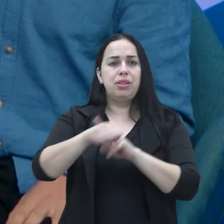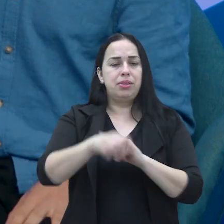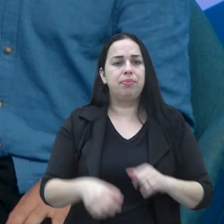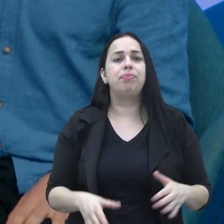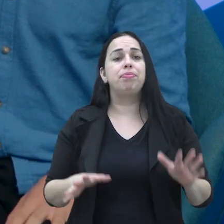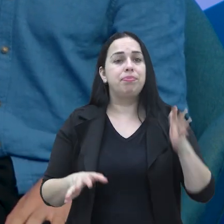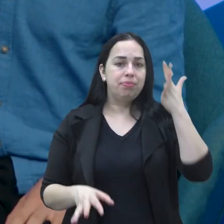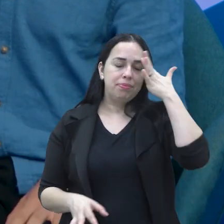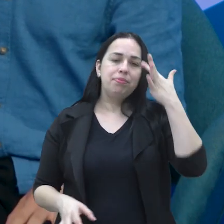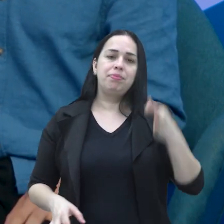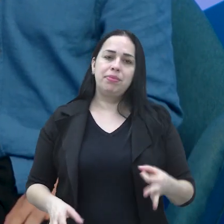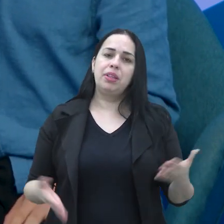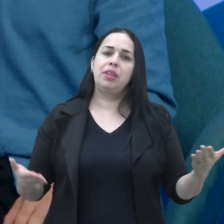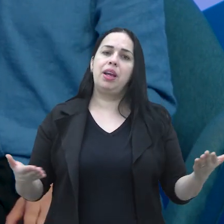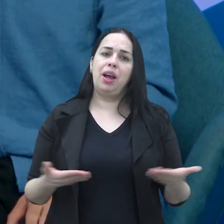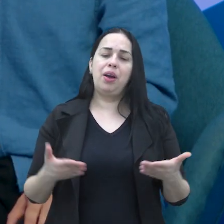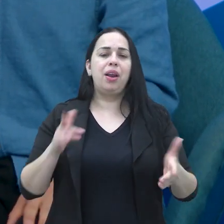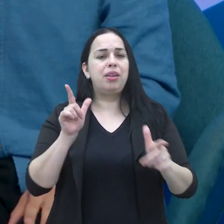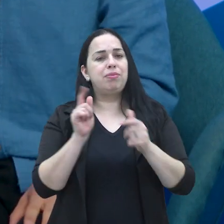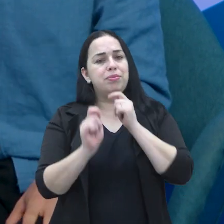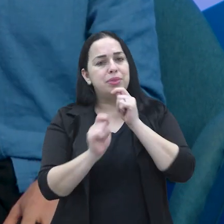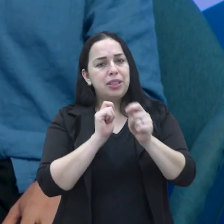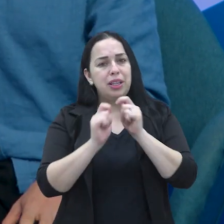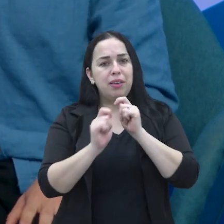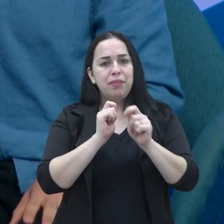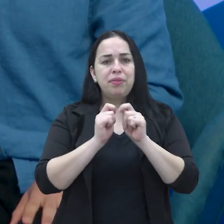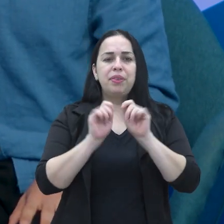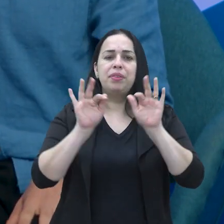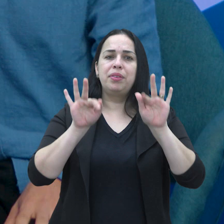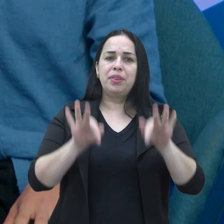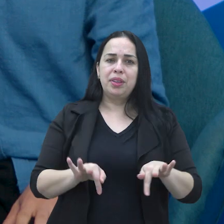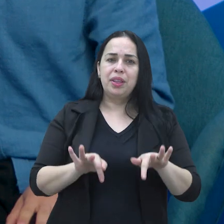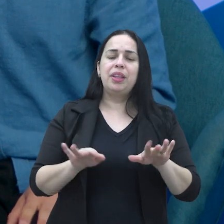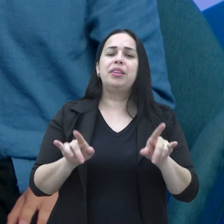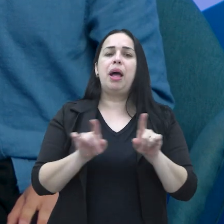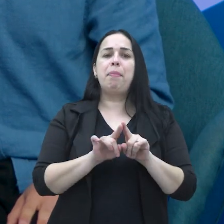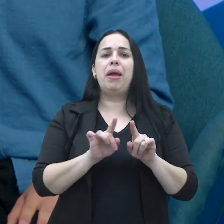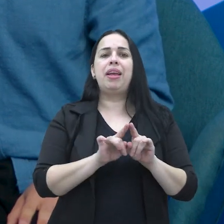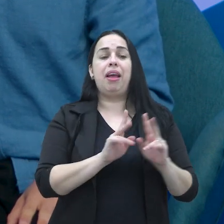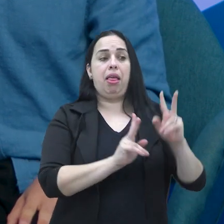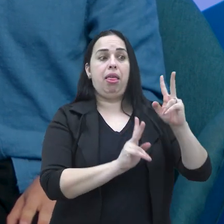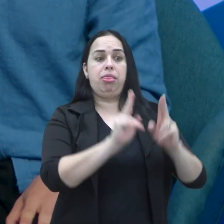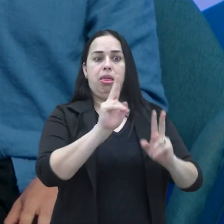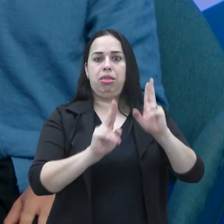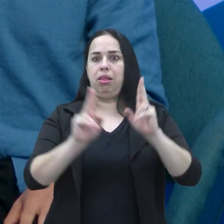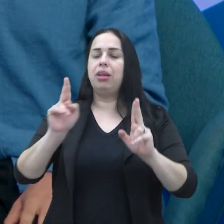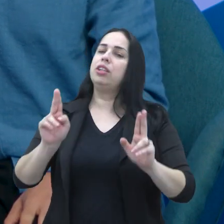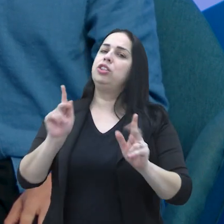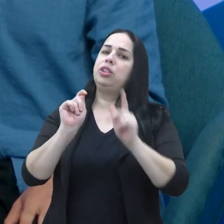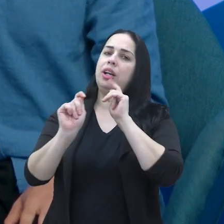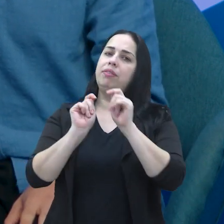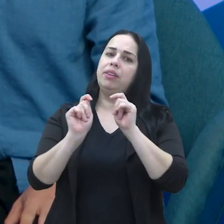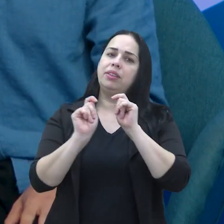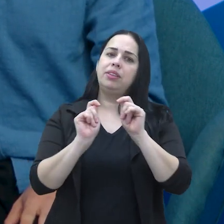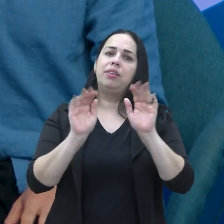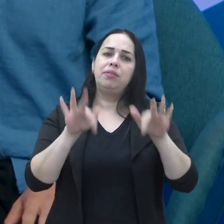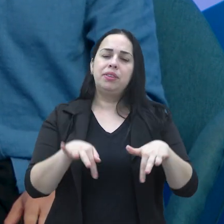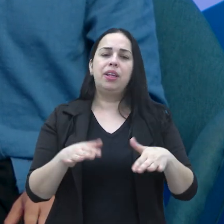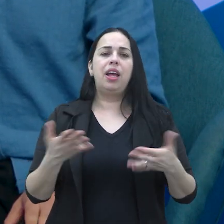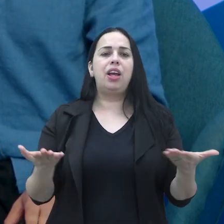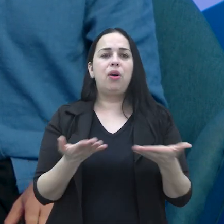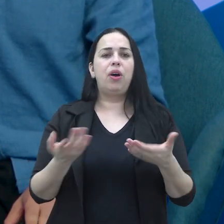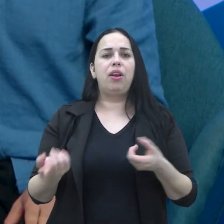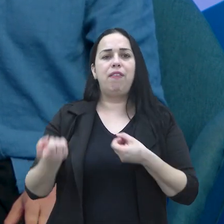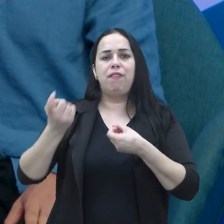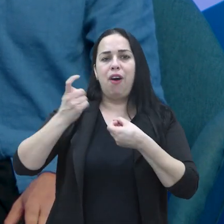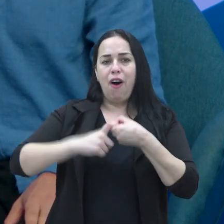da população. Exatamente. Nós terminamos aqui a entrevista do Cidadania em Pauta e também essa série de entrevistas realizadas